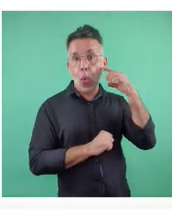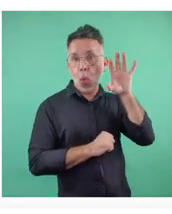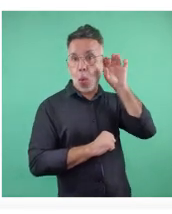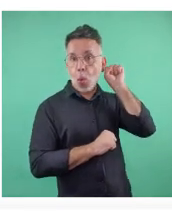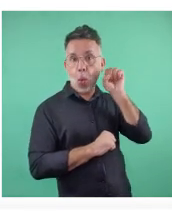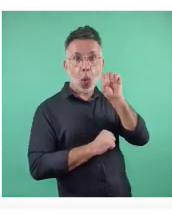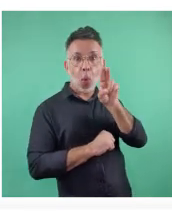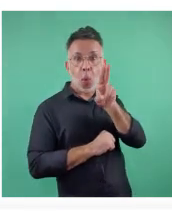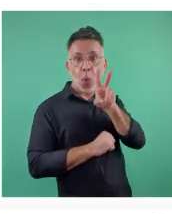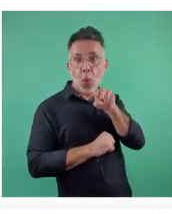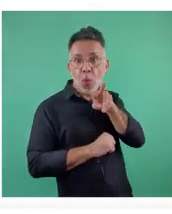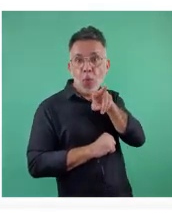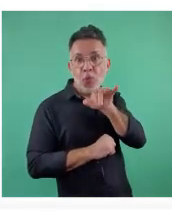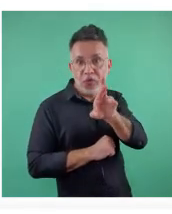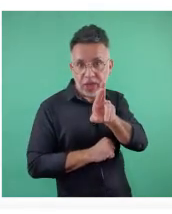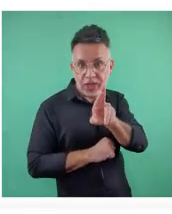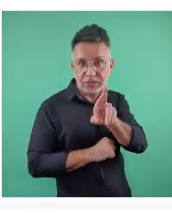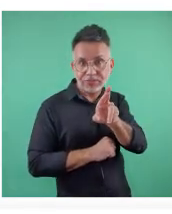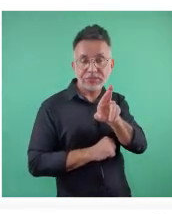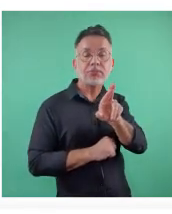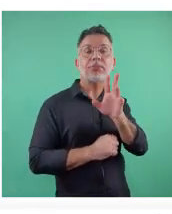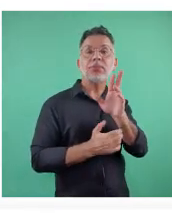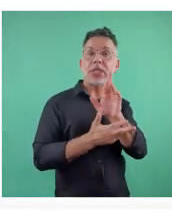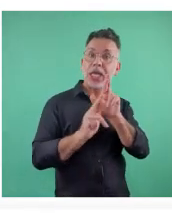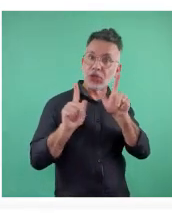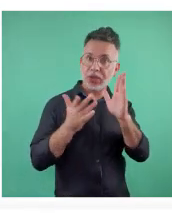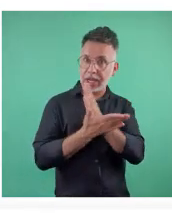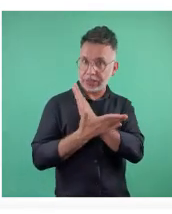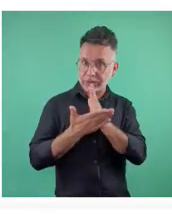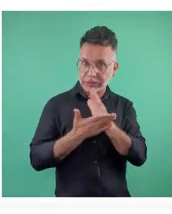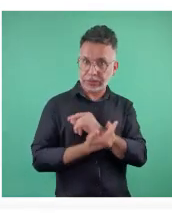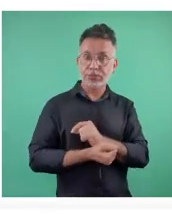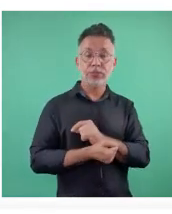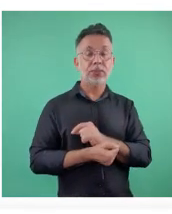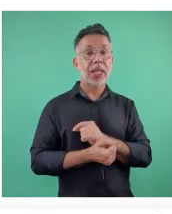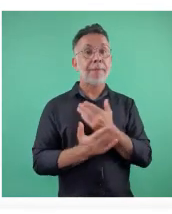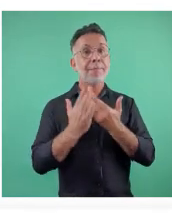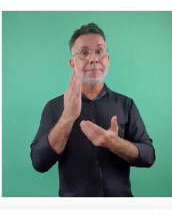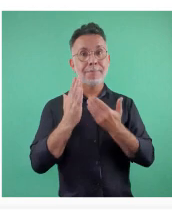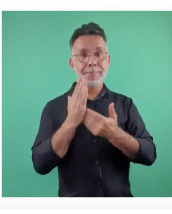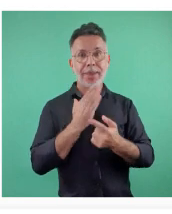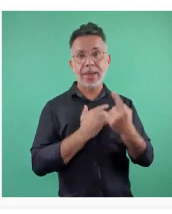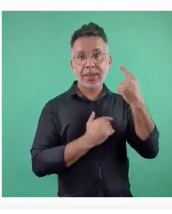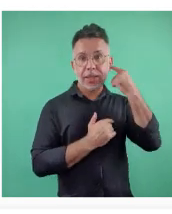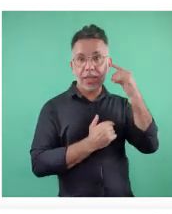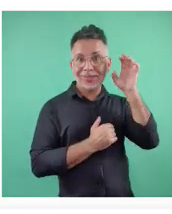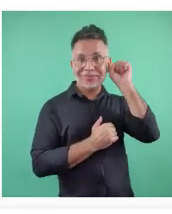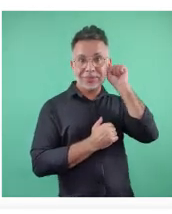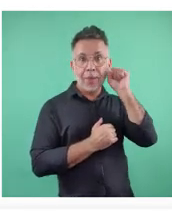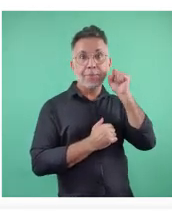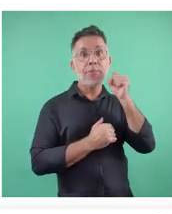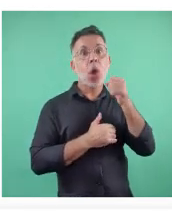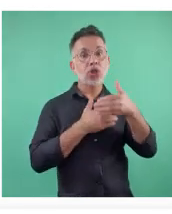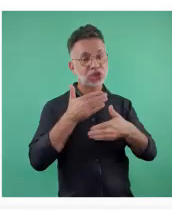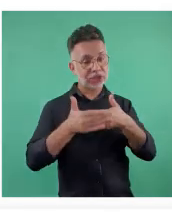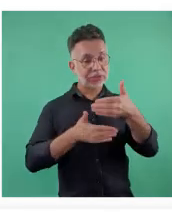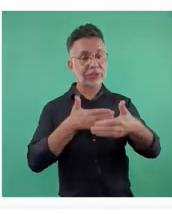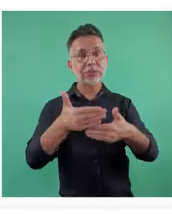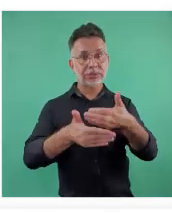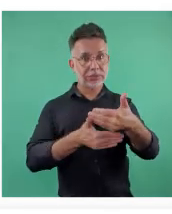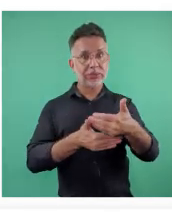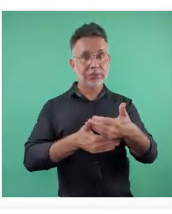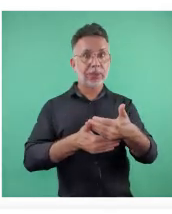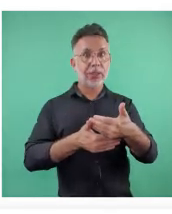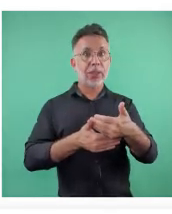escutar. A gente ouve com o ouvido, mas a gente entende com o cérebro. Perdas auditivas nas células do ouvido podem